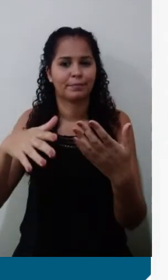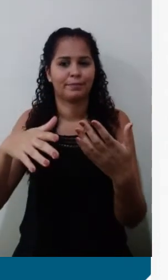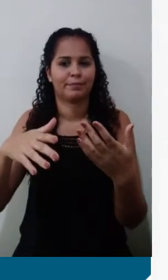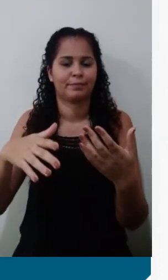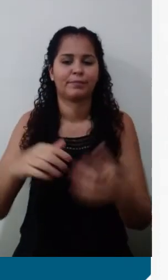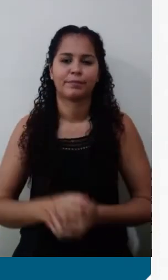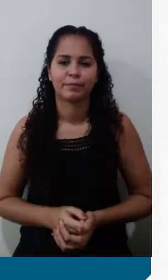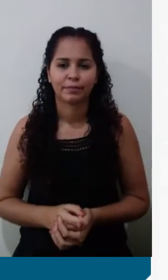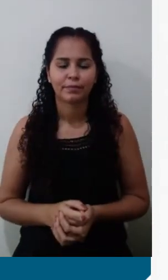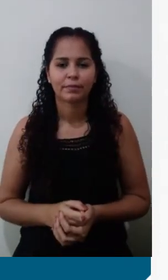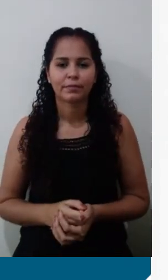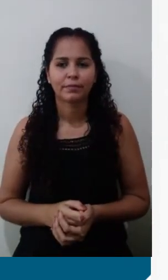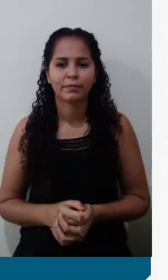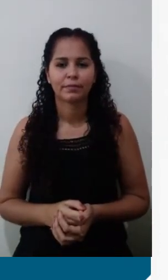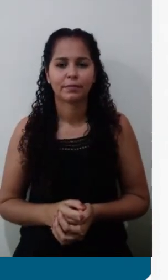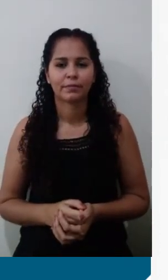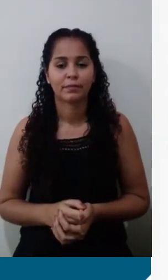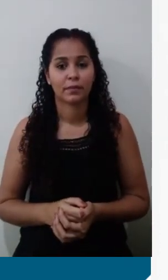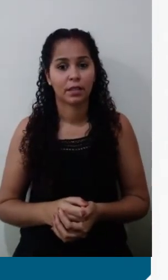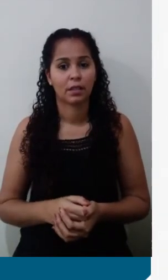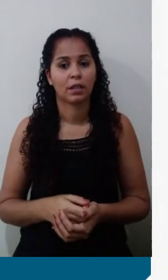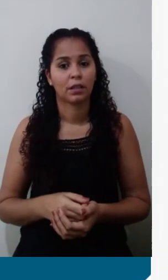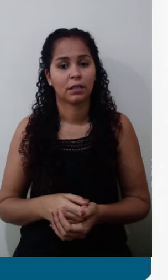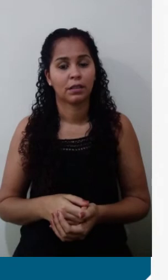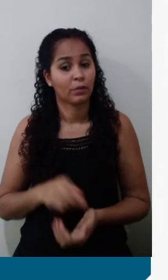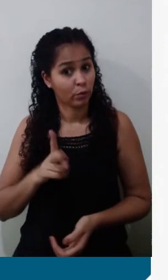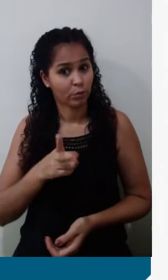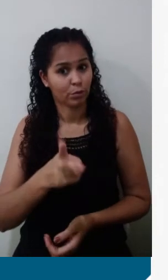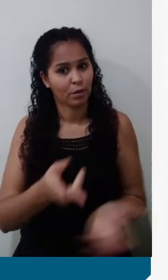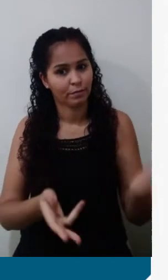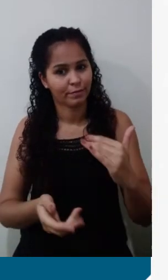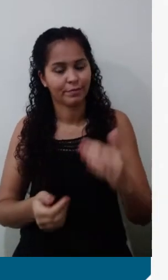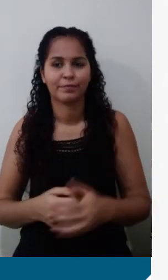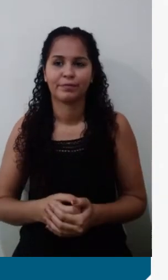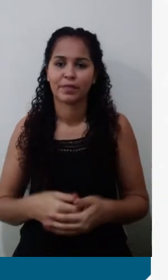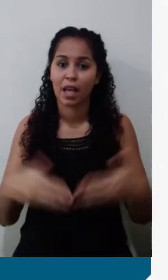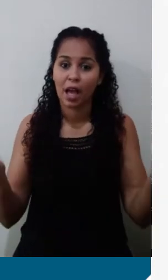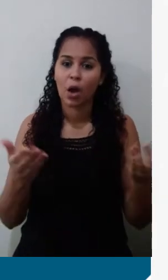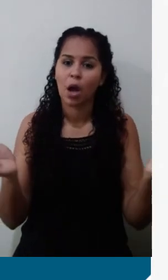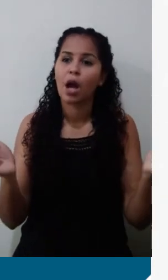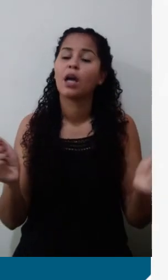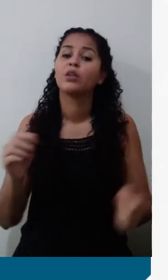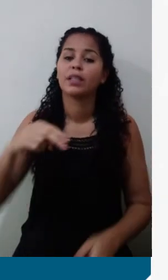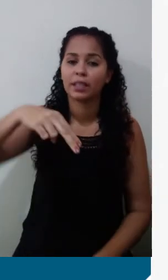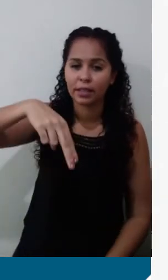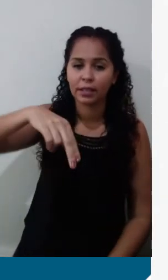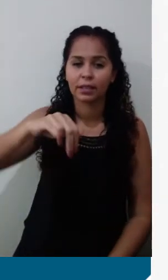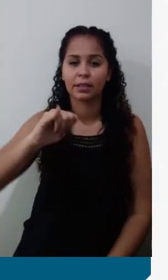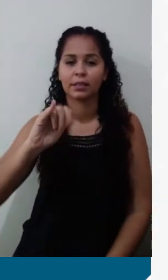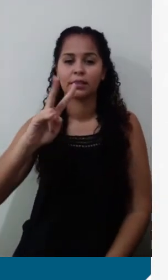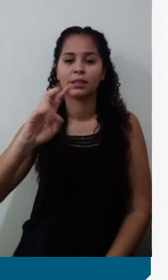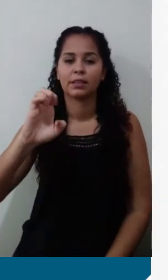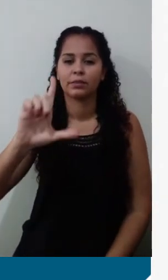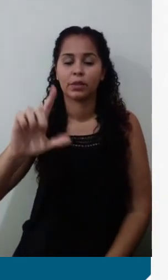e relacionadas entre si ou com o tema, ok? Vamos lá, nível 2, 80 pontos. Como vocês podem